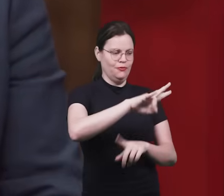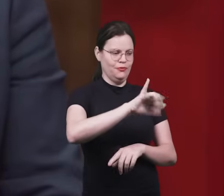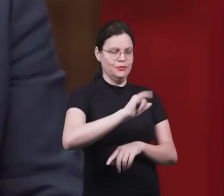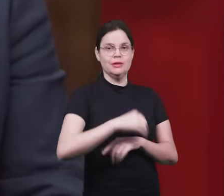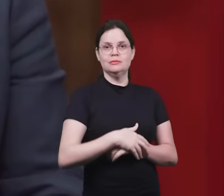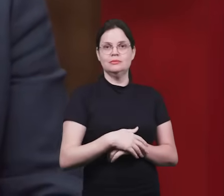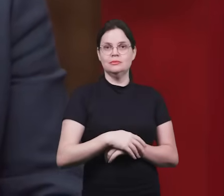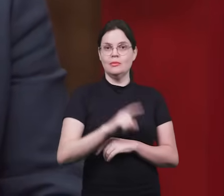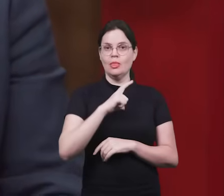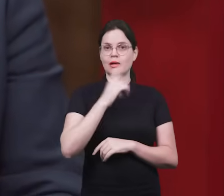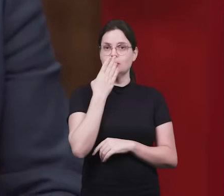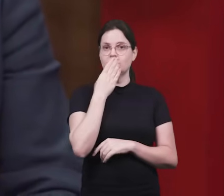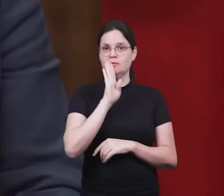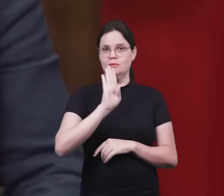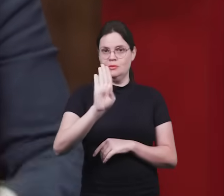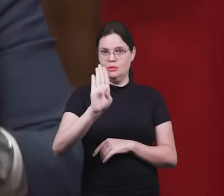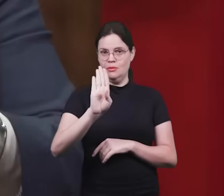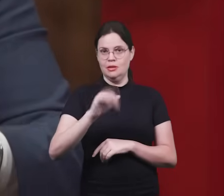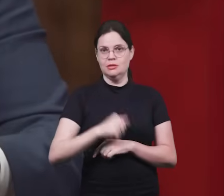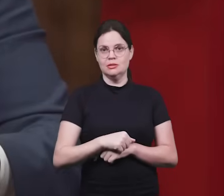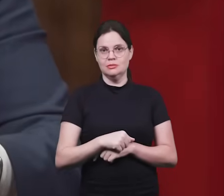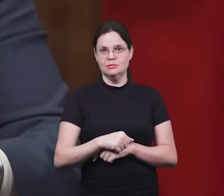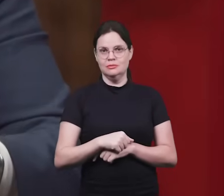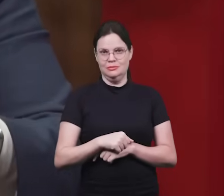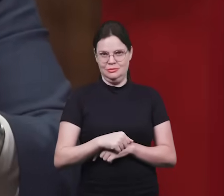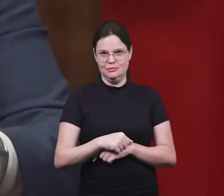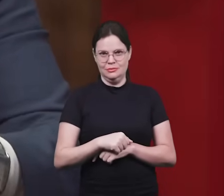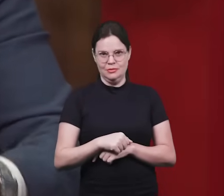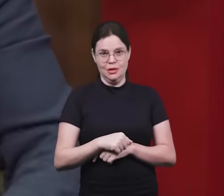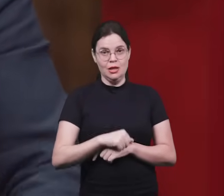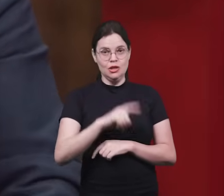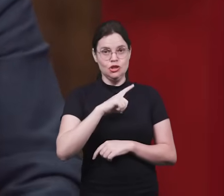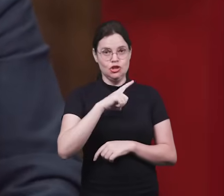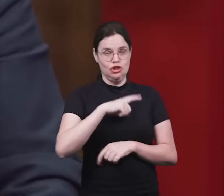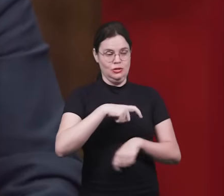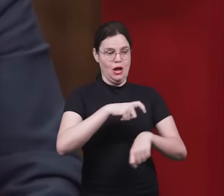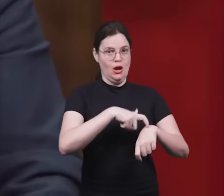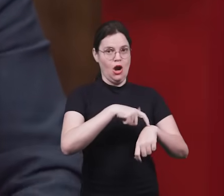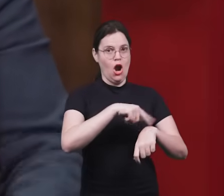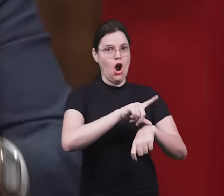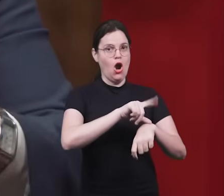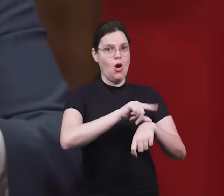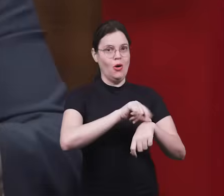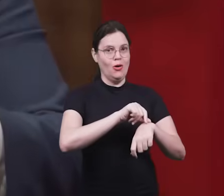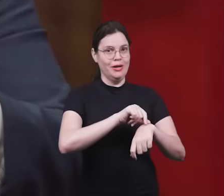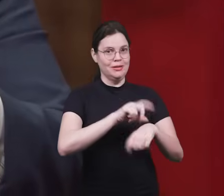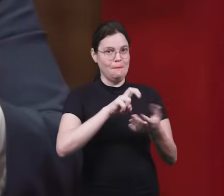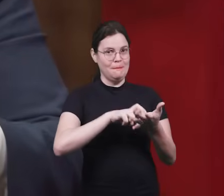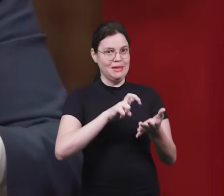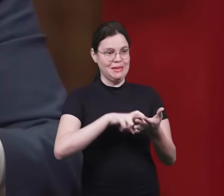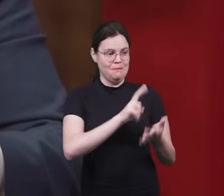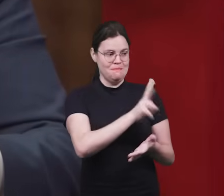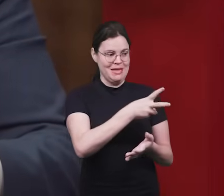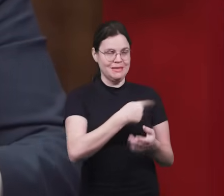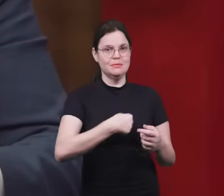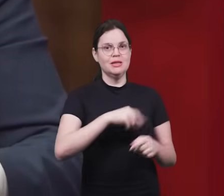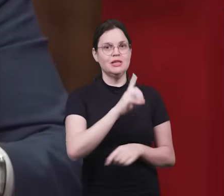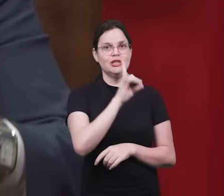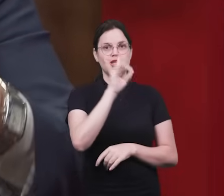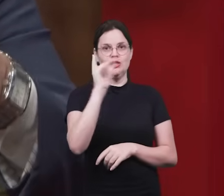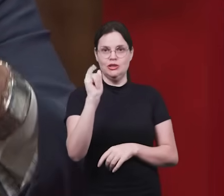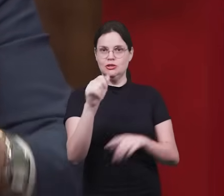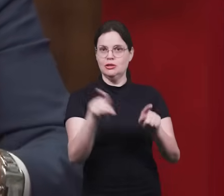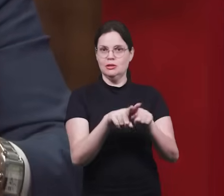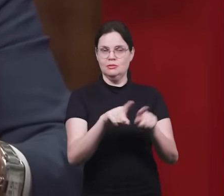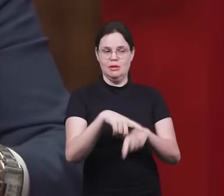promessa. Aquela promessa tinha dia e hora marcada. As promessas que Deus faz para nós, elas